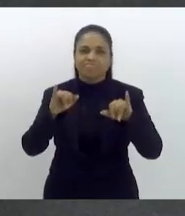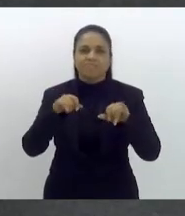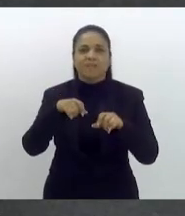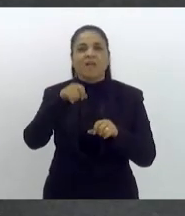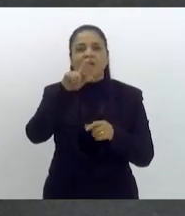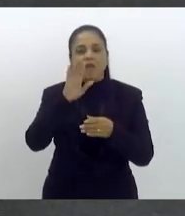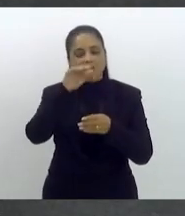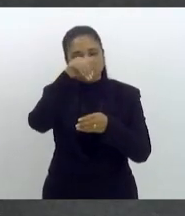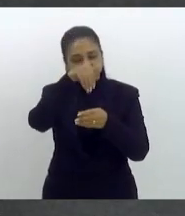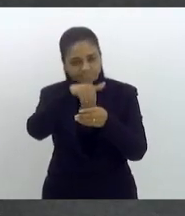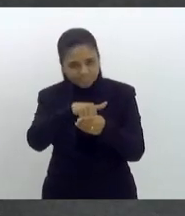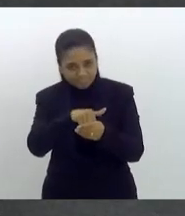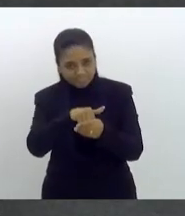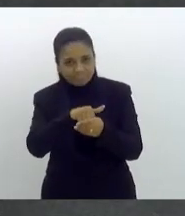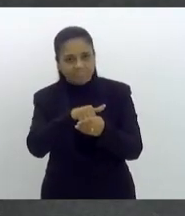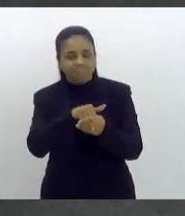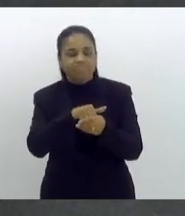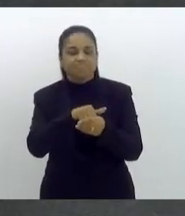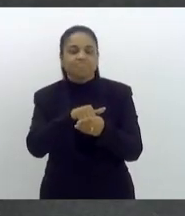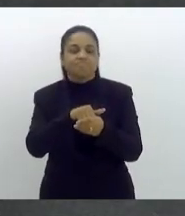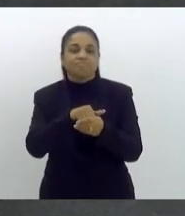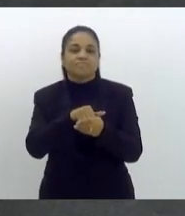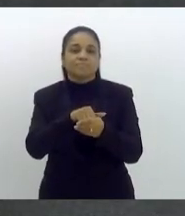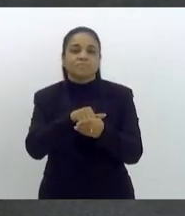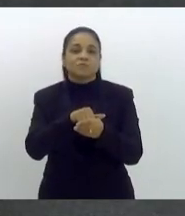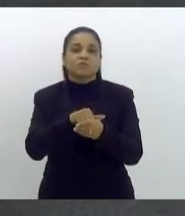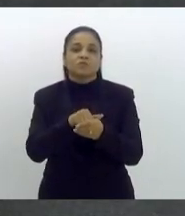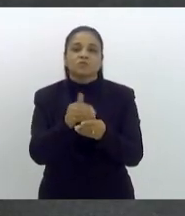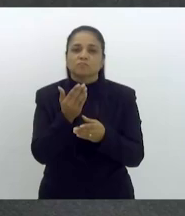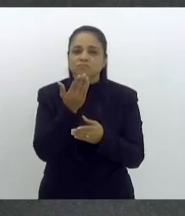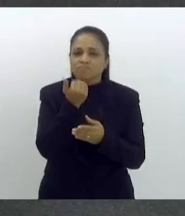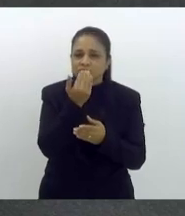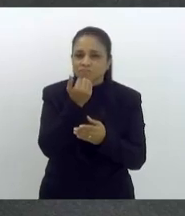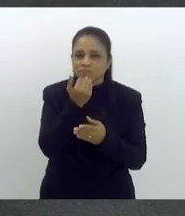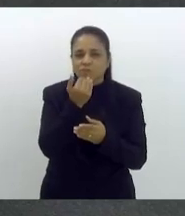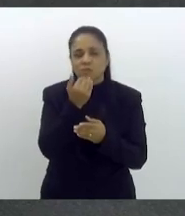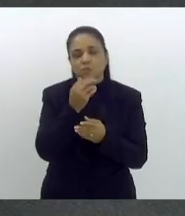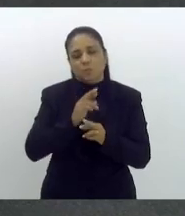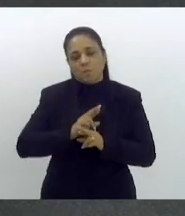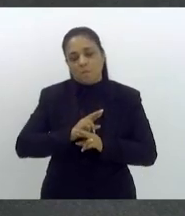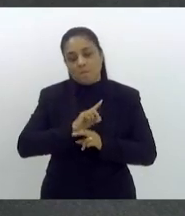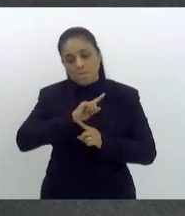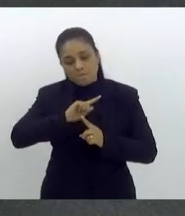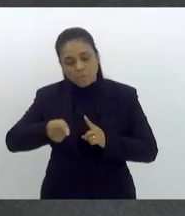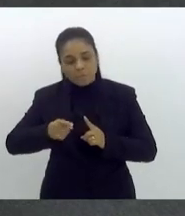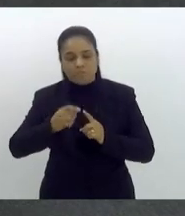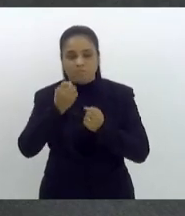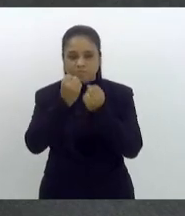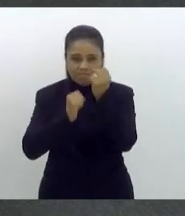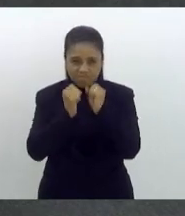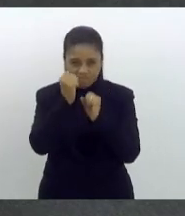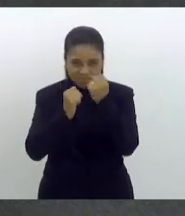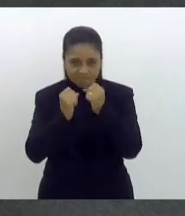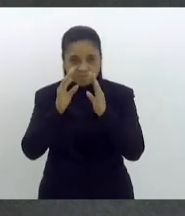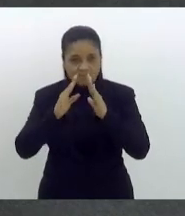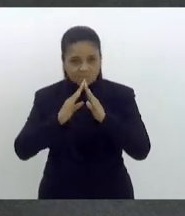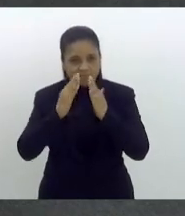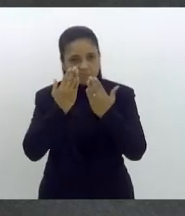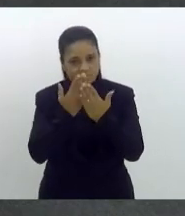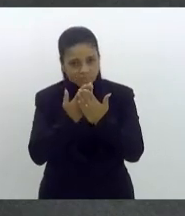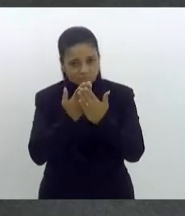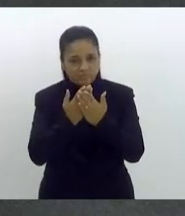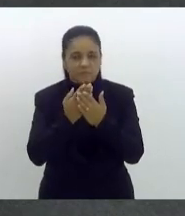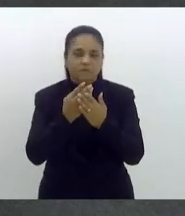a favor do projeto da deputada Lucinha do consumo de ultra processados que tá amplamente presente